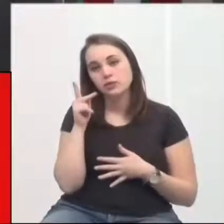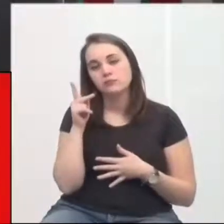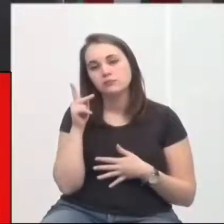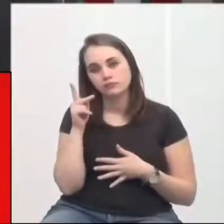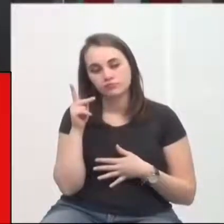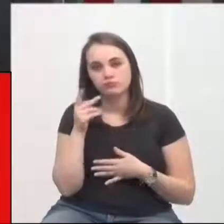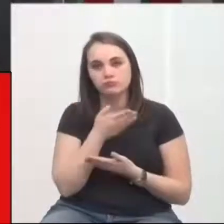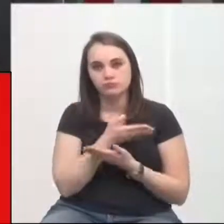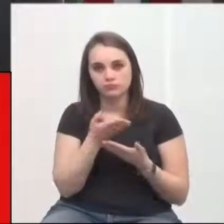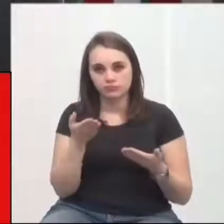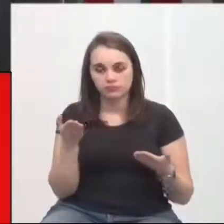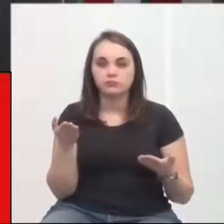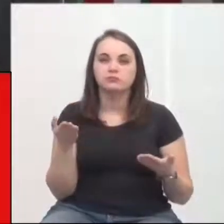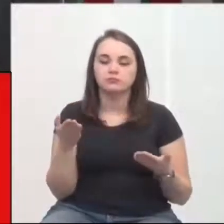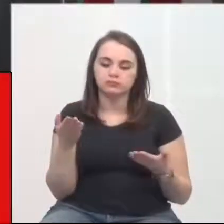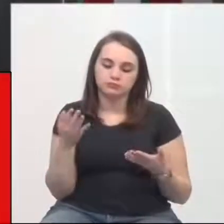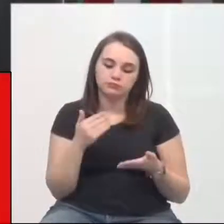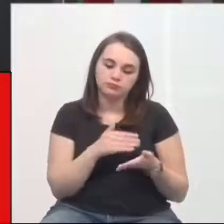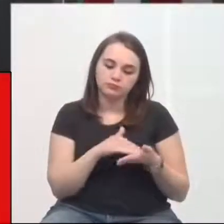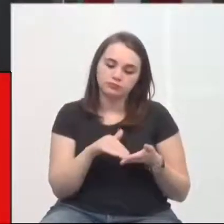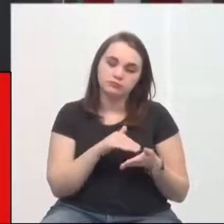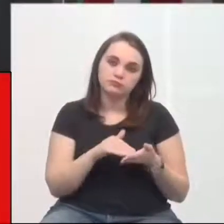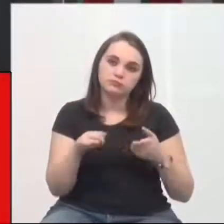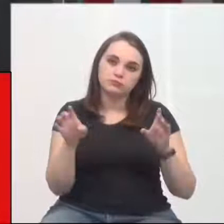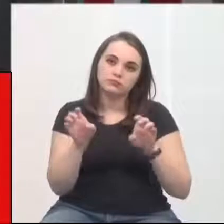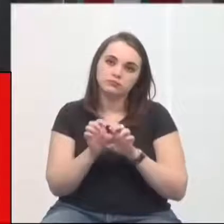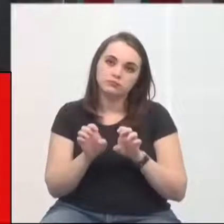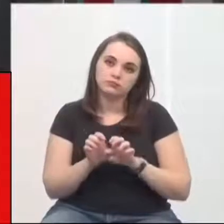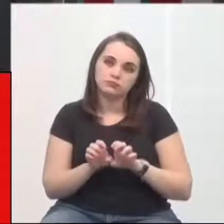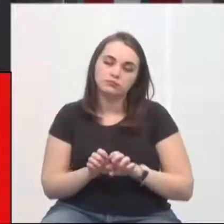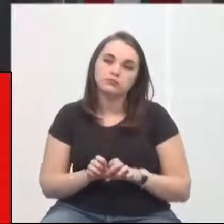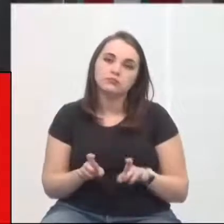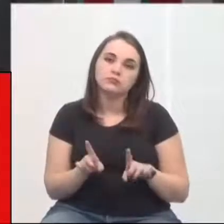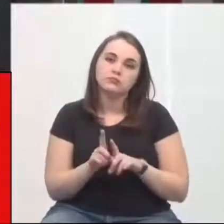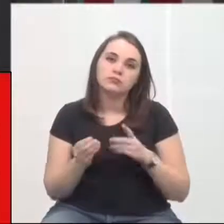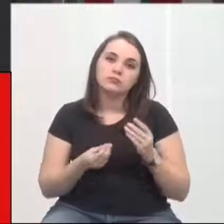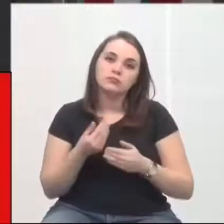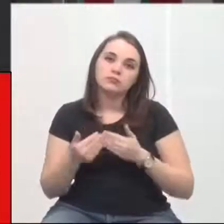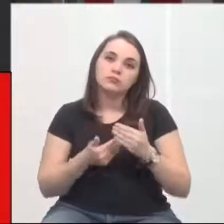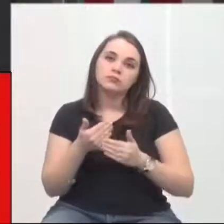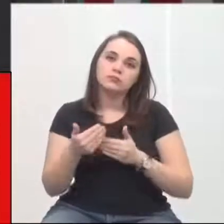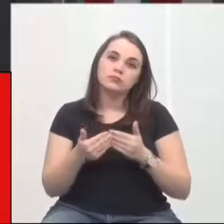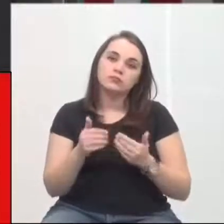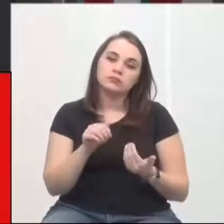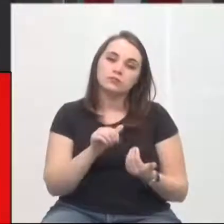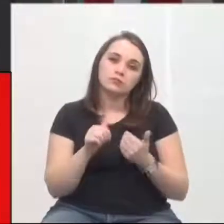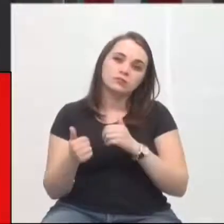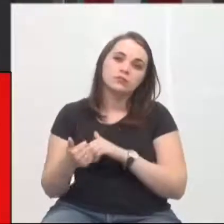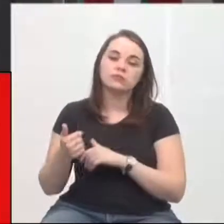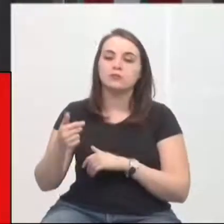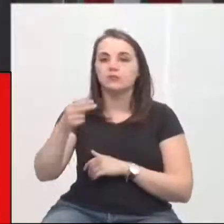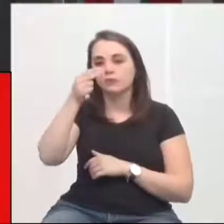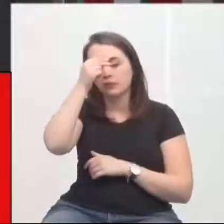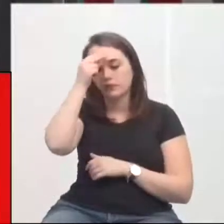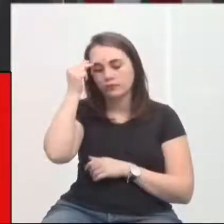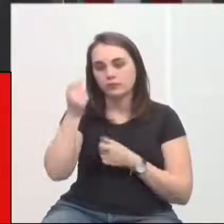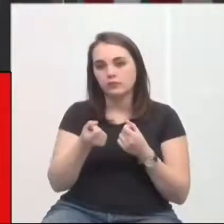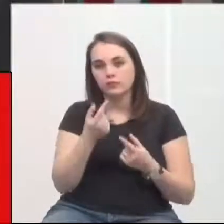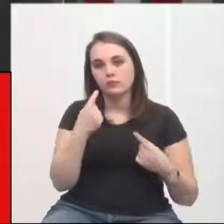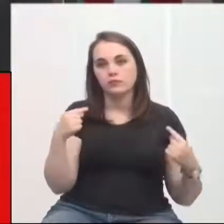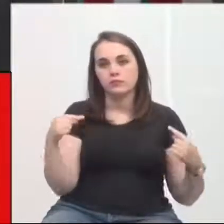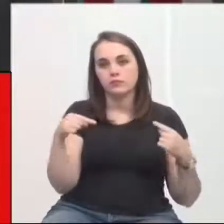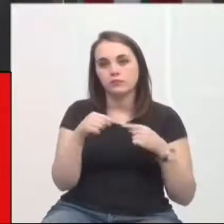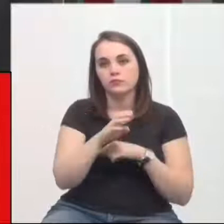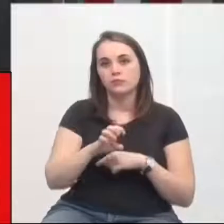desta gestão, desta secretaria e também como o processo de municipalização de algumas rodovias estaduais, bem como